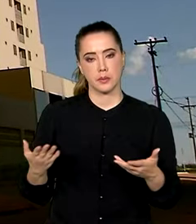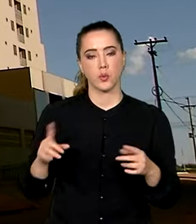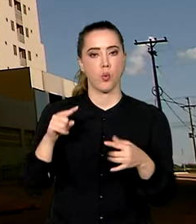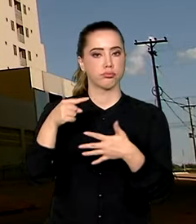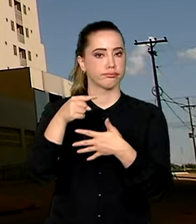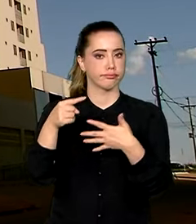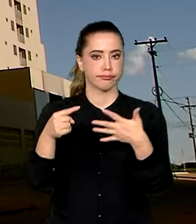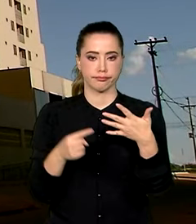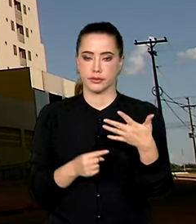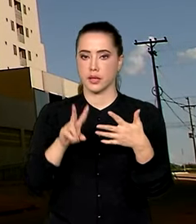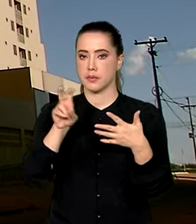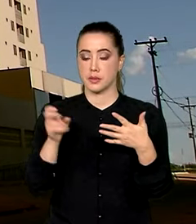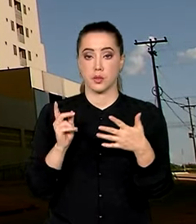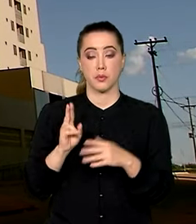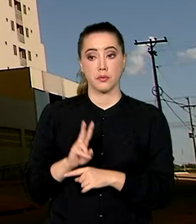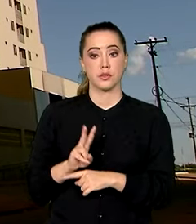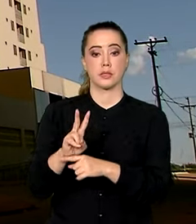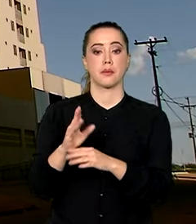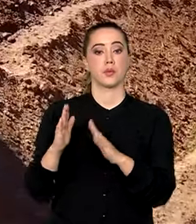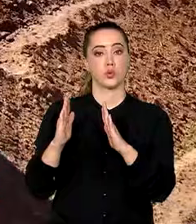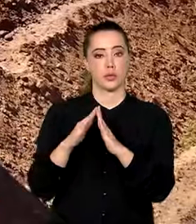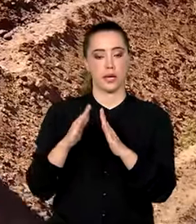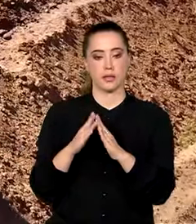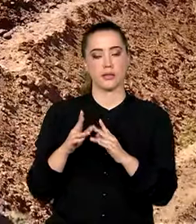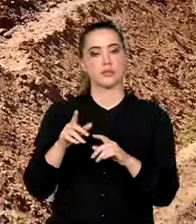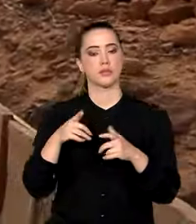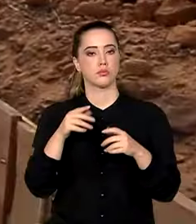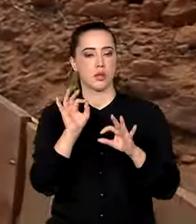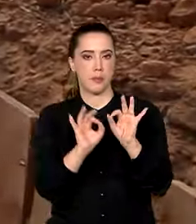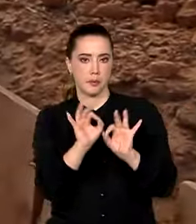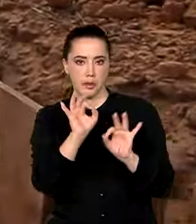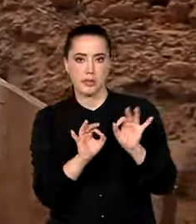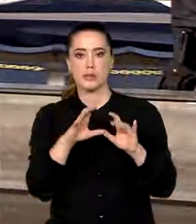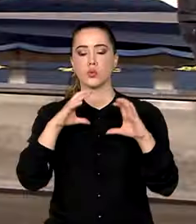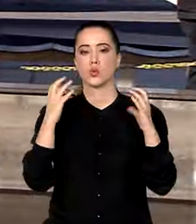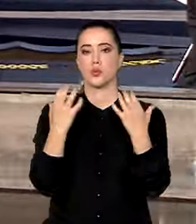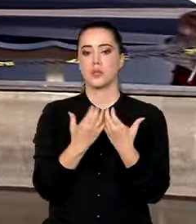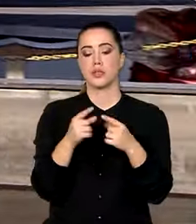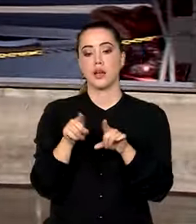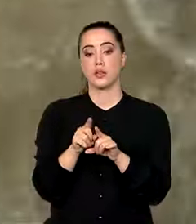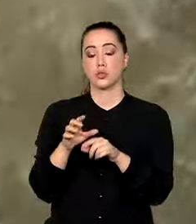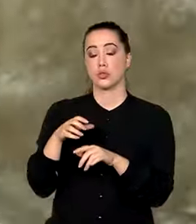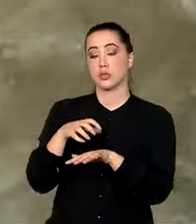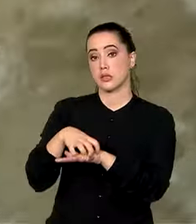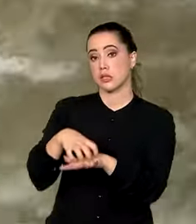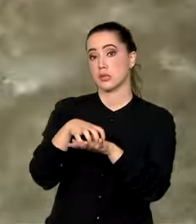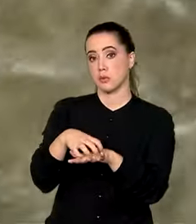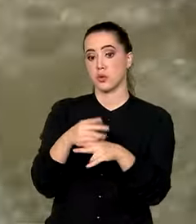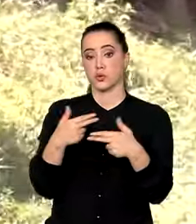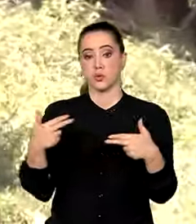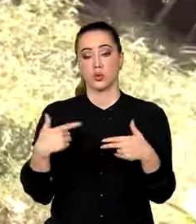eixos voltados para financiamento habitacional, urbanização de comunidades, transporte, gestão